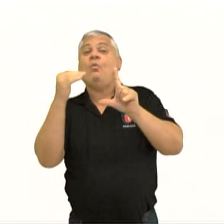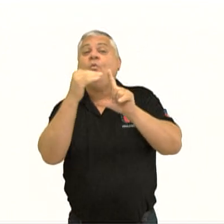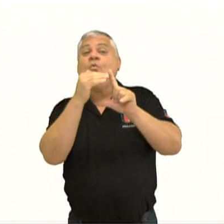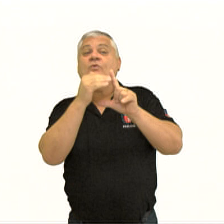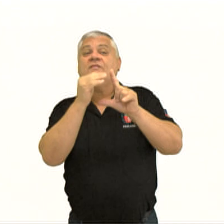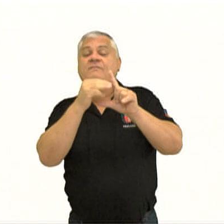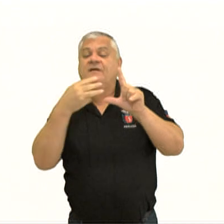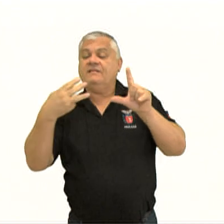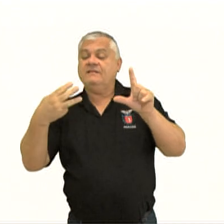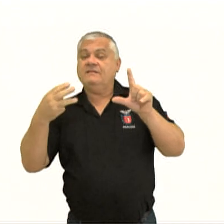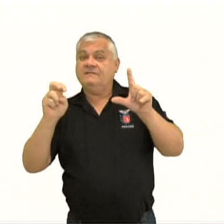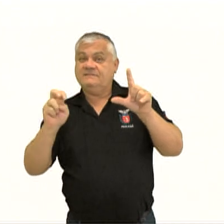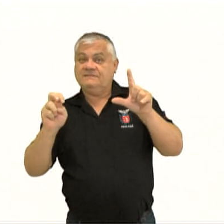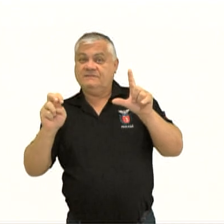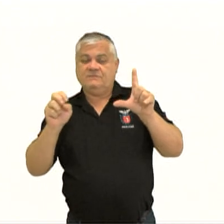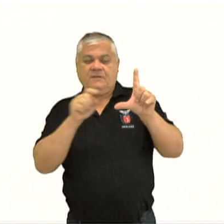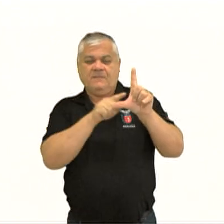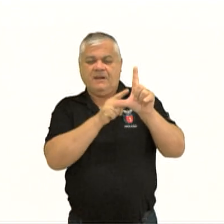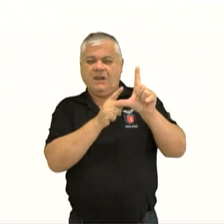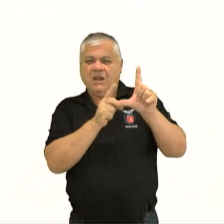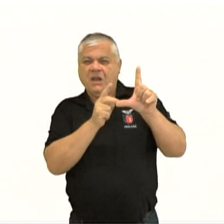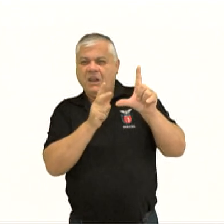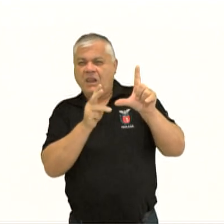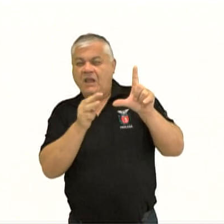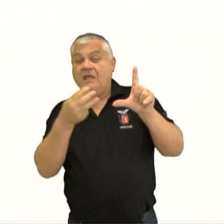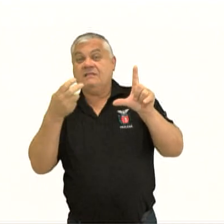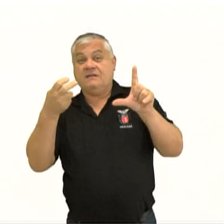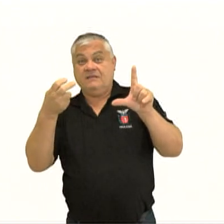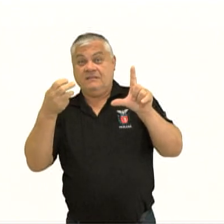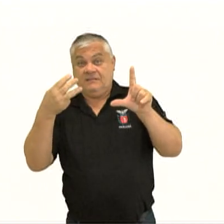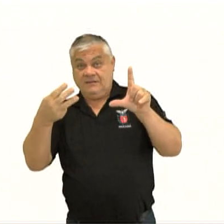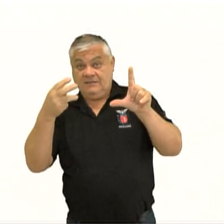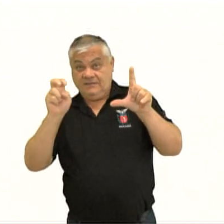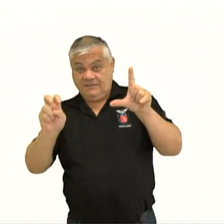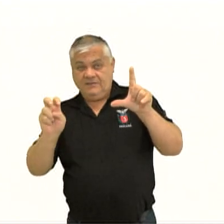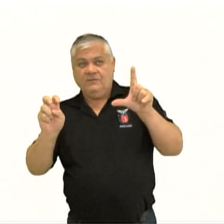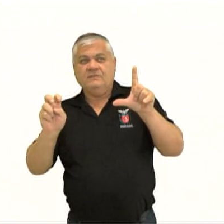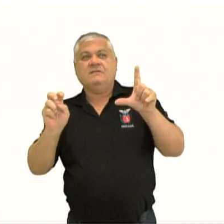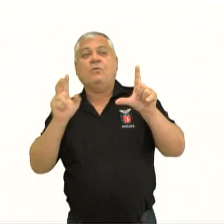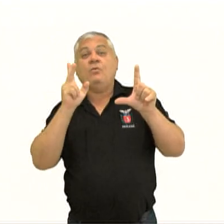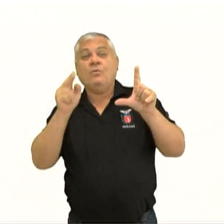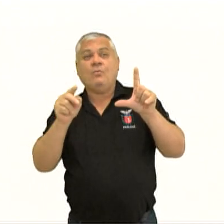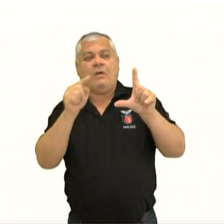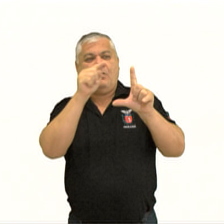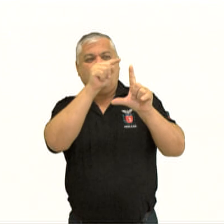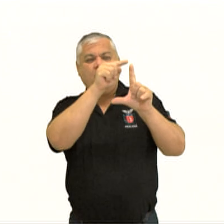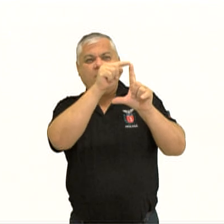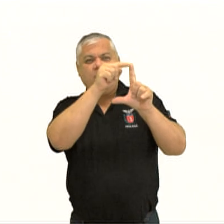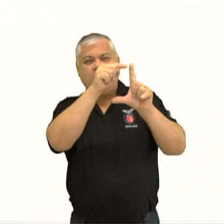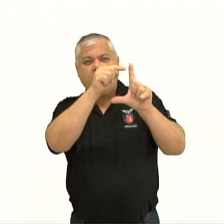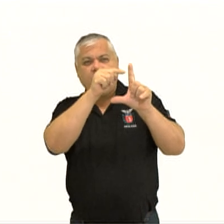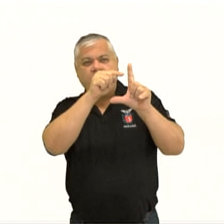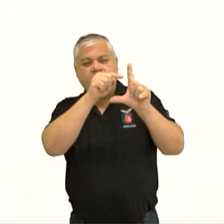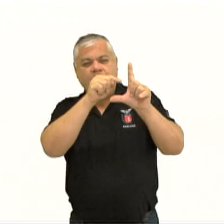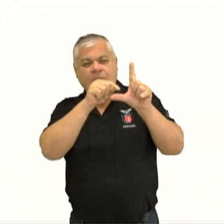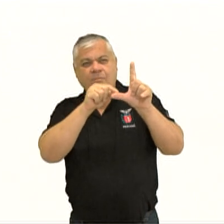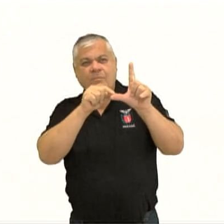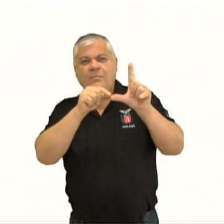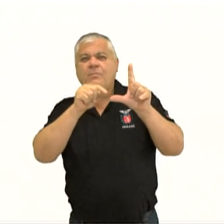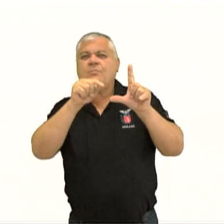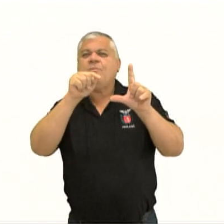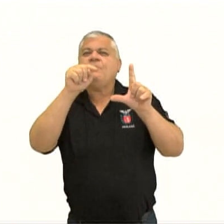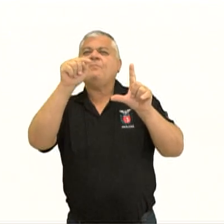no 35, tá? Também no mesmo ponto. Então são os pontos de máximo, o ponto de